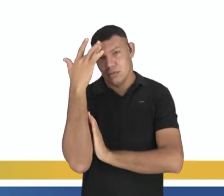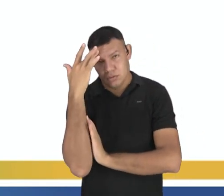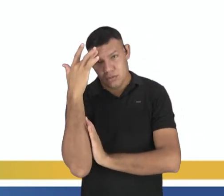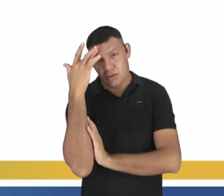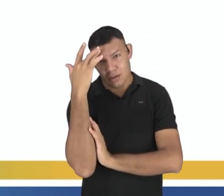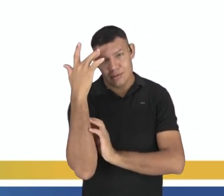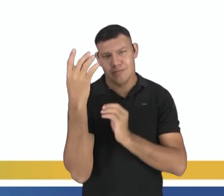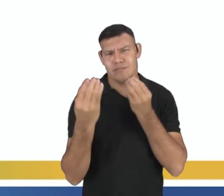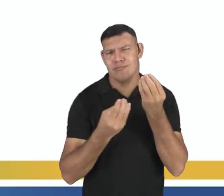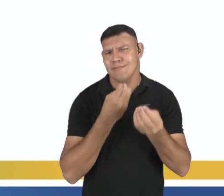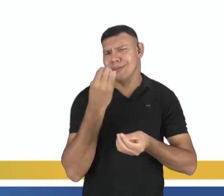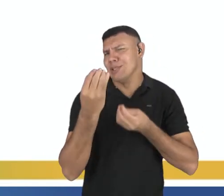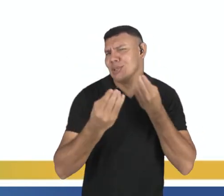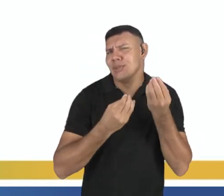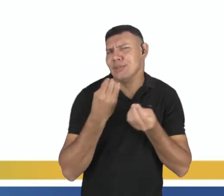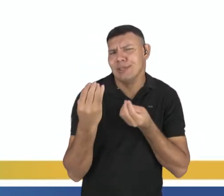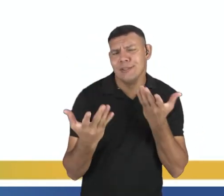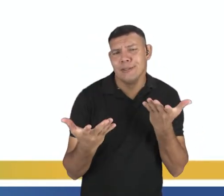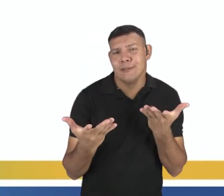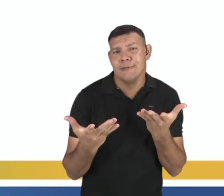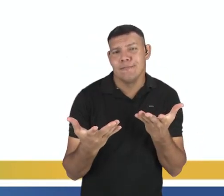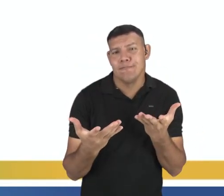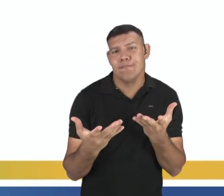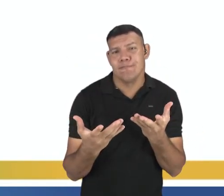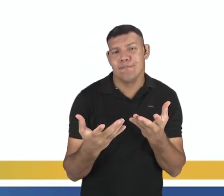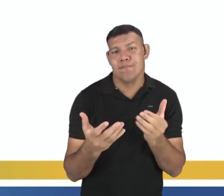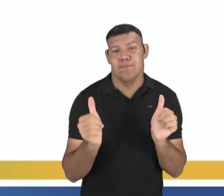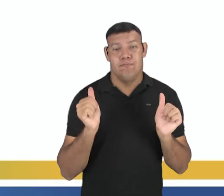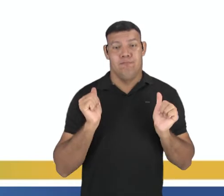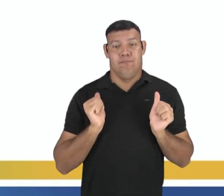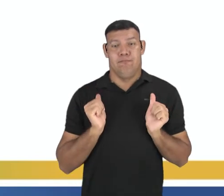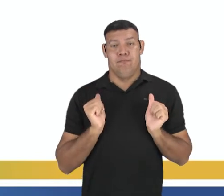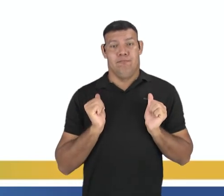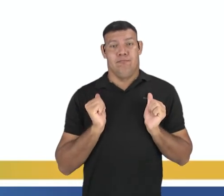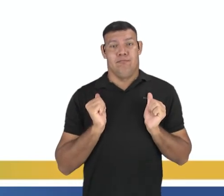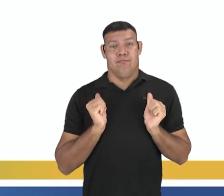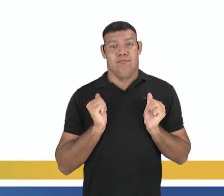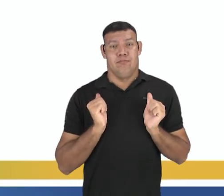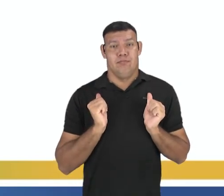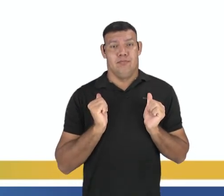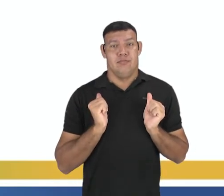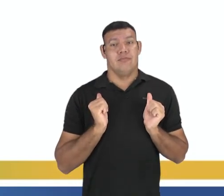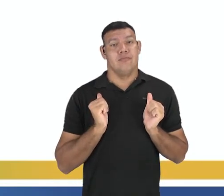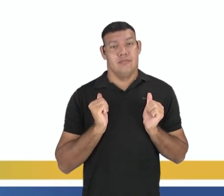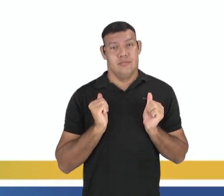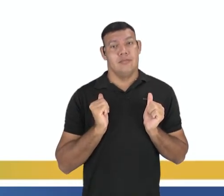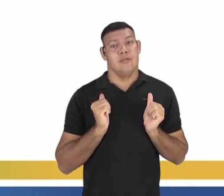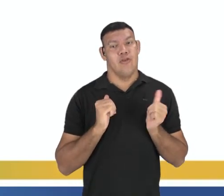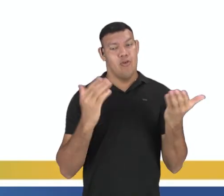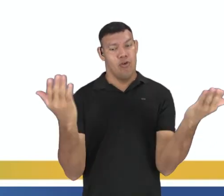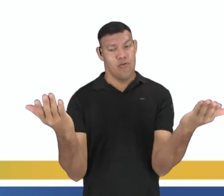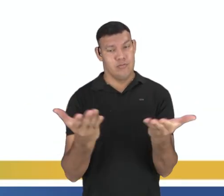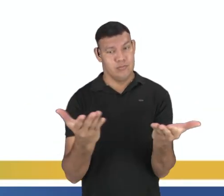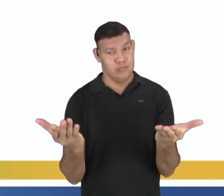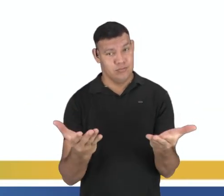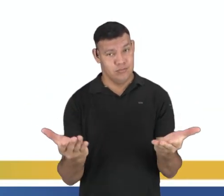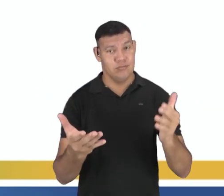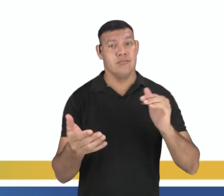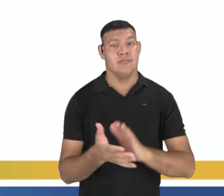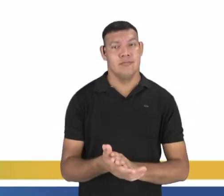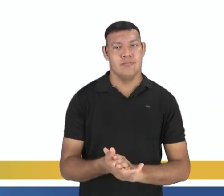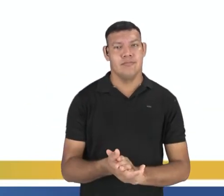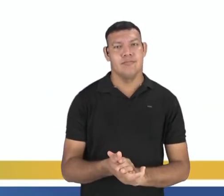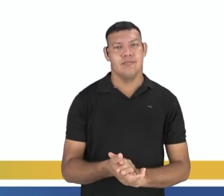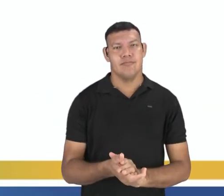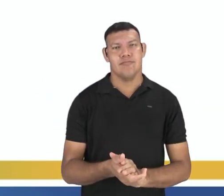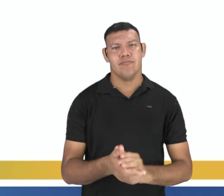ele se vê ali, como é que ele vai conseguir ser imparcial? Como nós vemos nos últimos dias, falando sobre